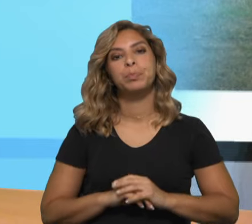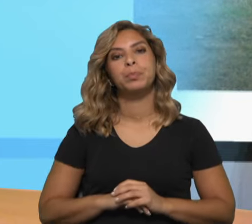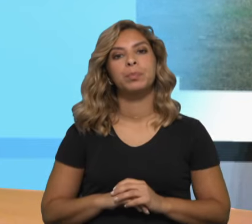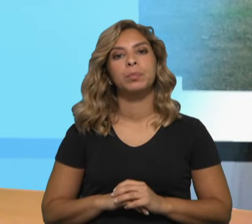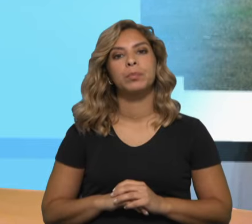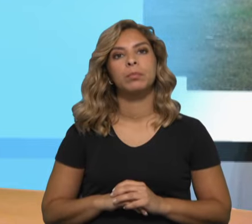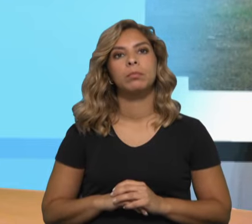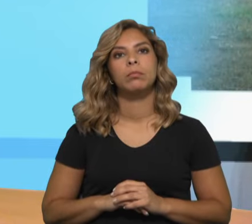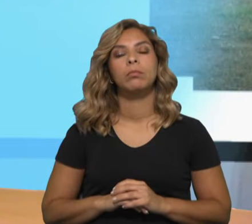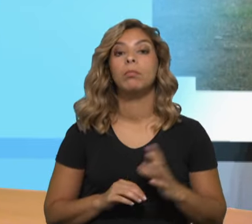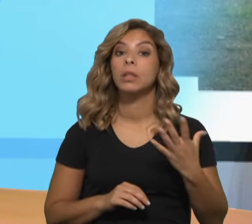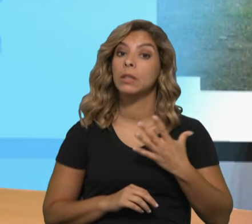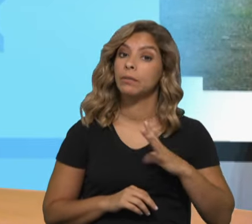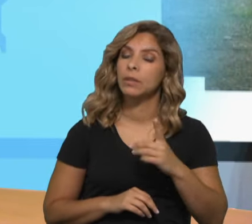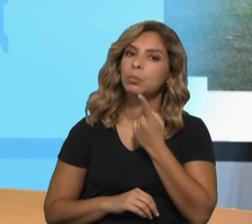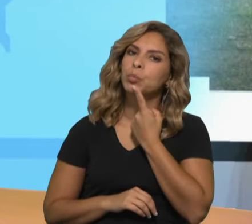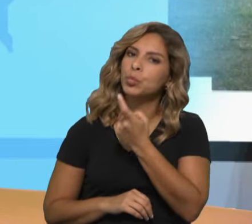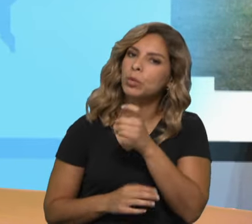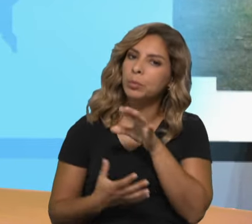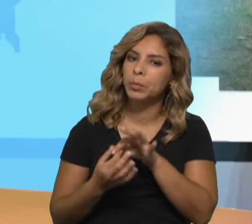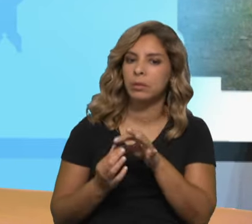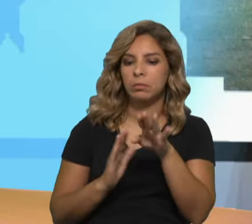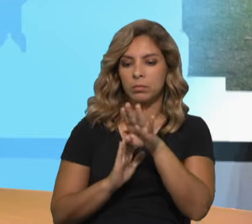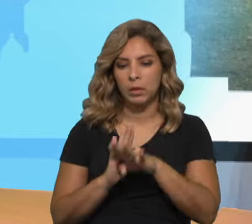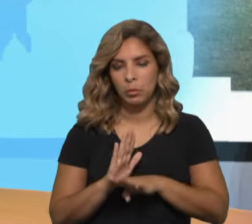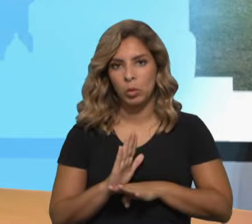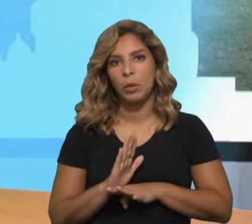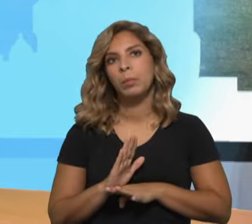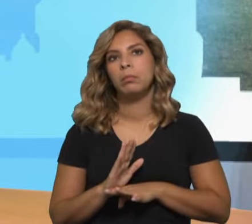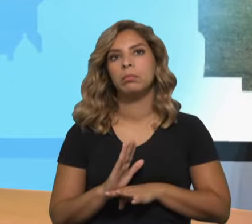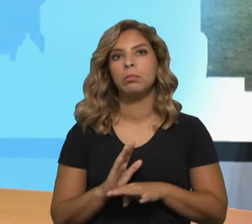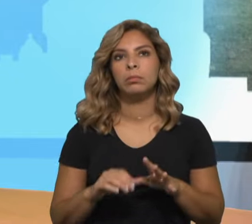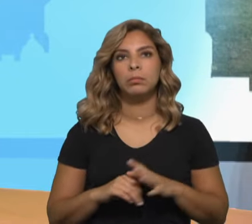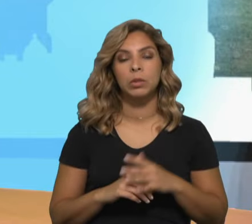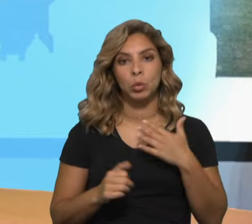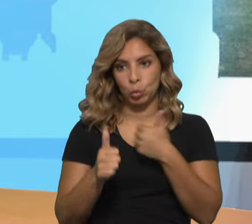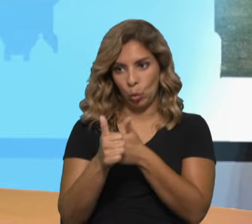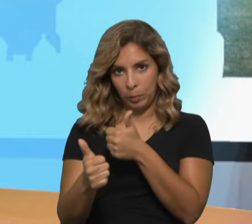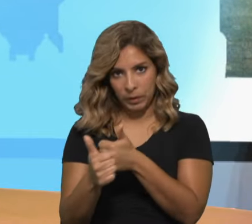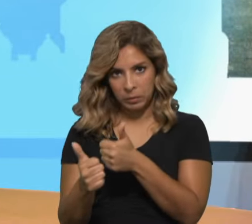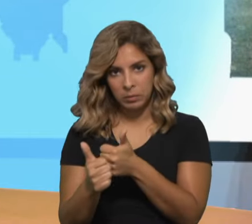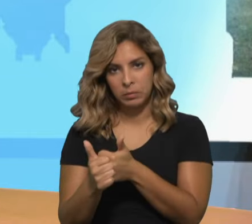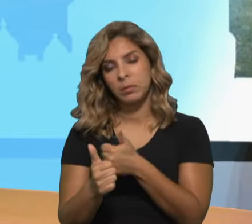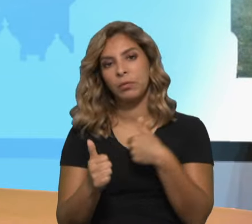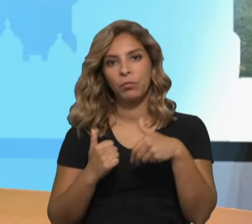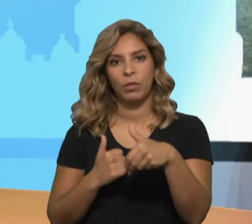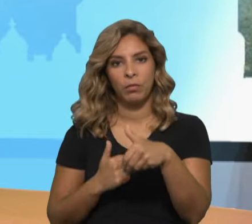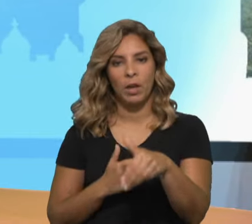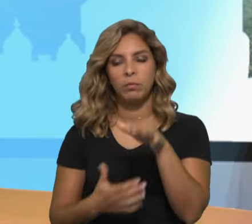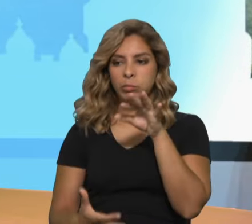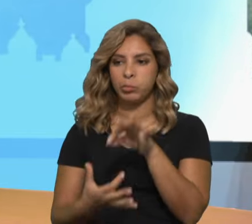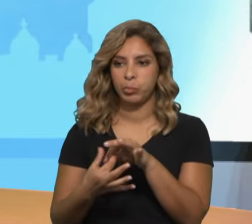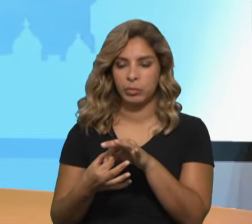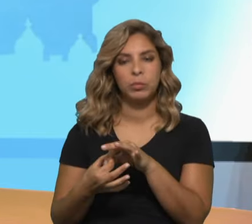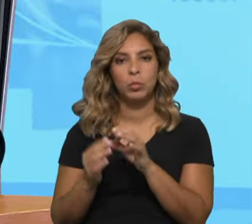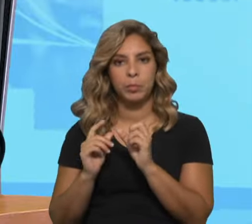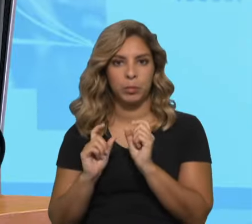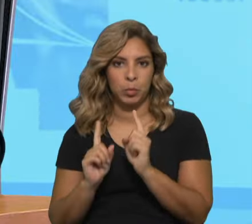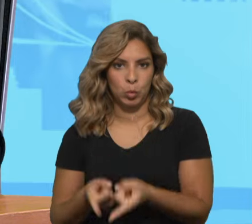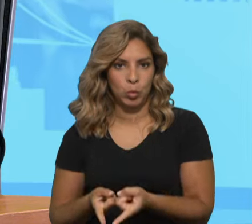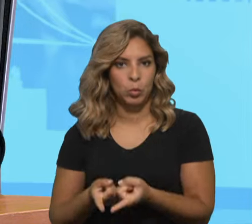De realçar, e nós na Agência Eclésia certamente estaremos a acompanhar também essa iniciativa que, como